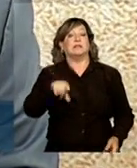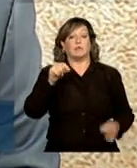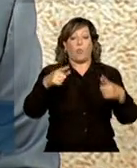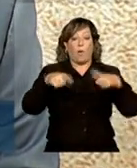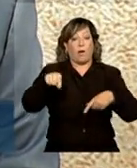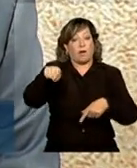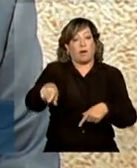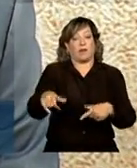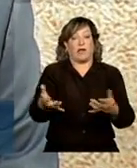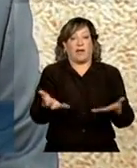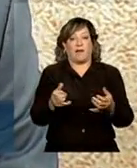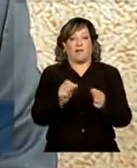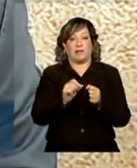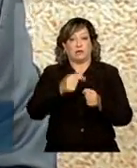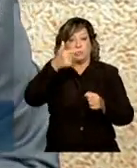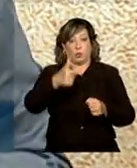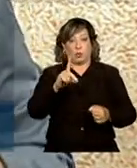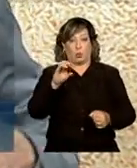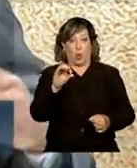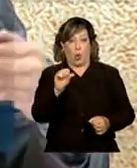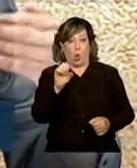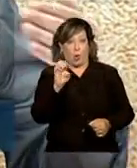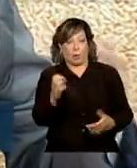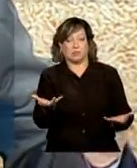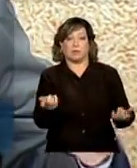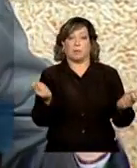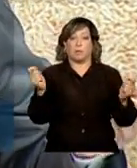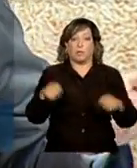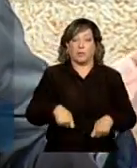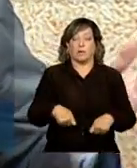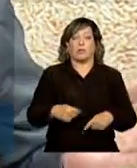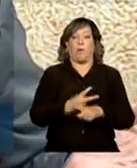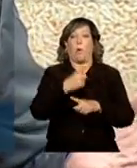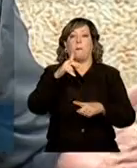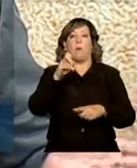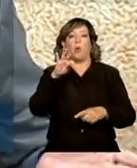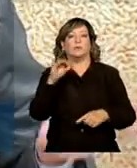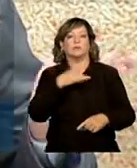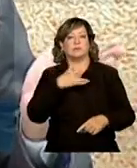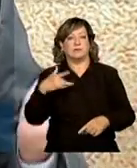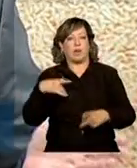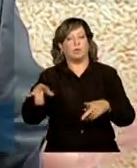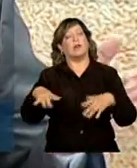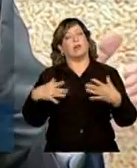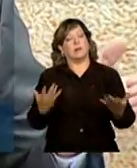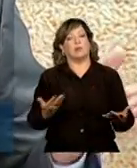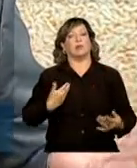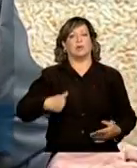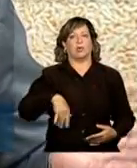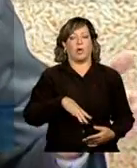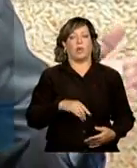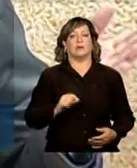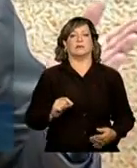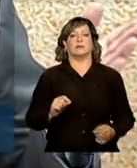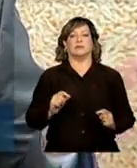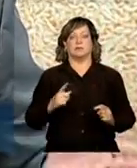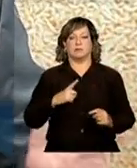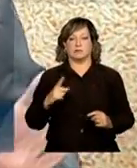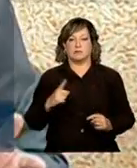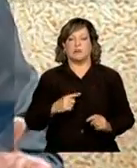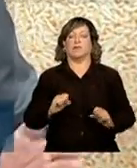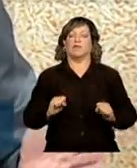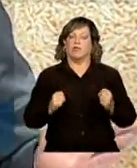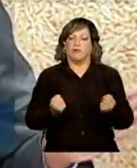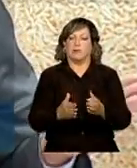local de por exemplo fazer a segunda dose né poder buscar no Posto Saúde como disse a Cláudia também nós estamos a Carla nós estamos